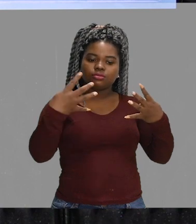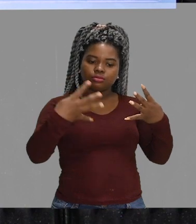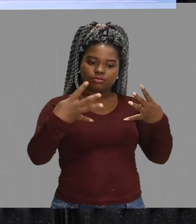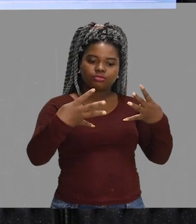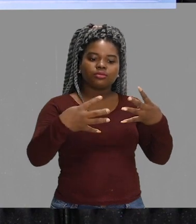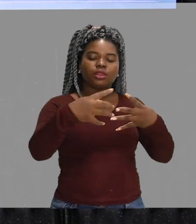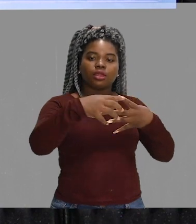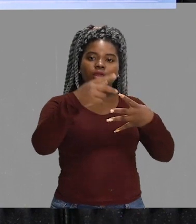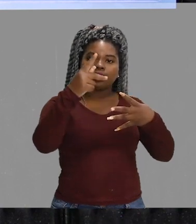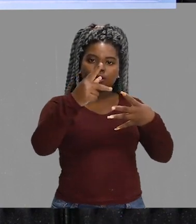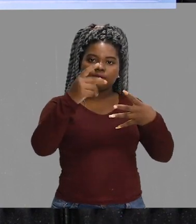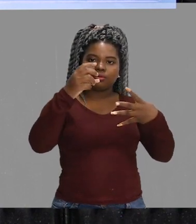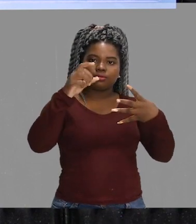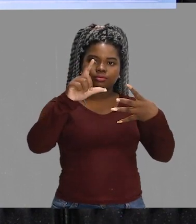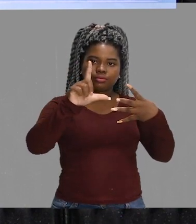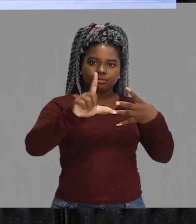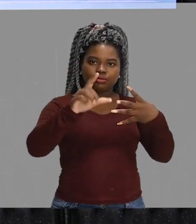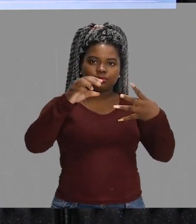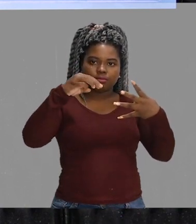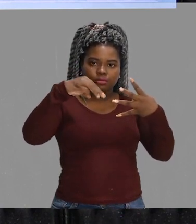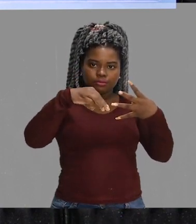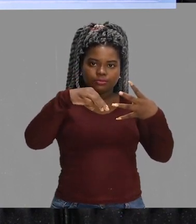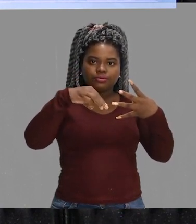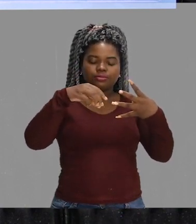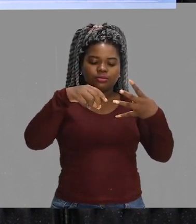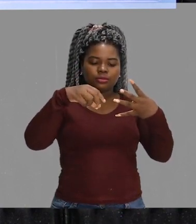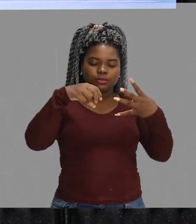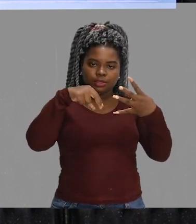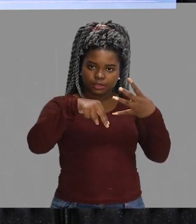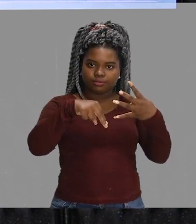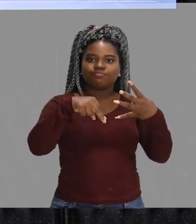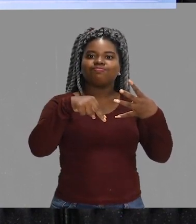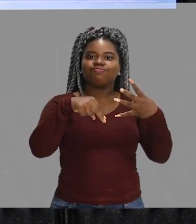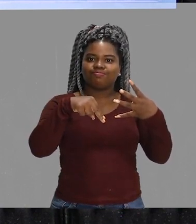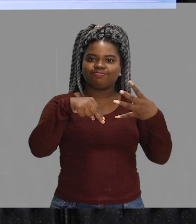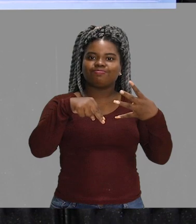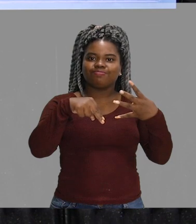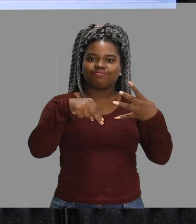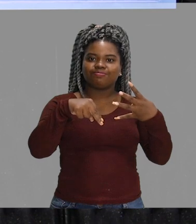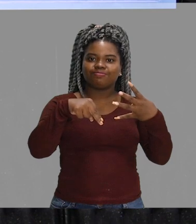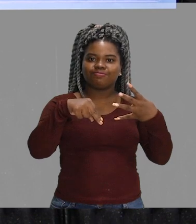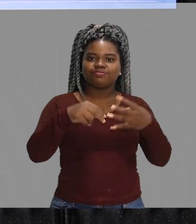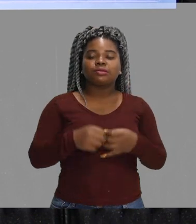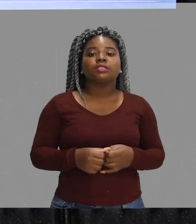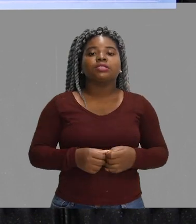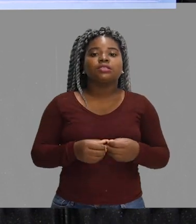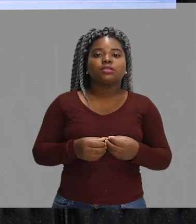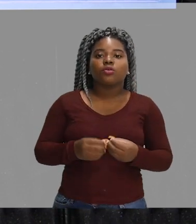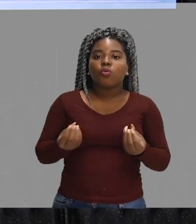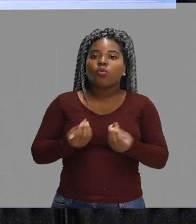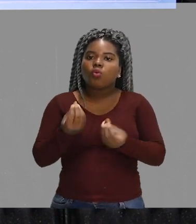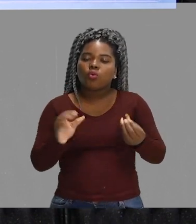Vai corresponder ao número atômico do elemento. Tá bom?